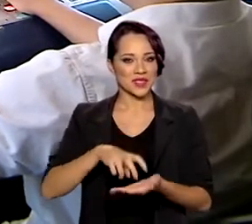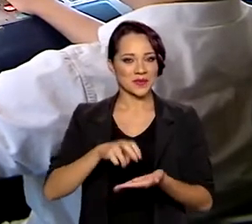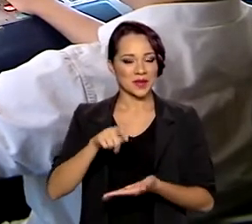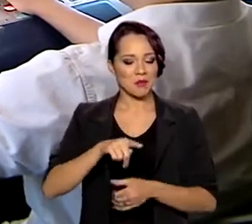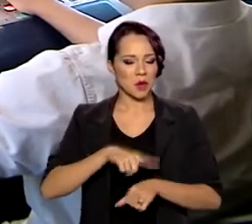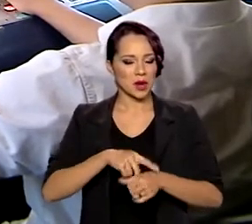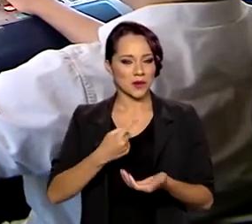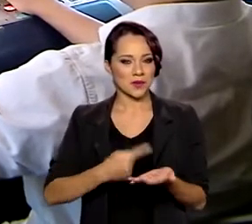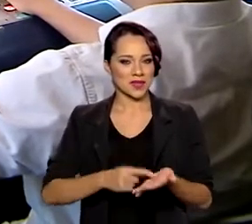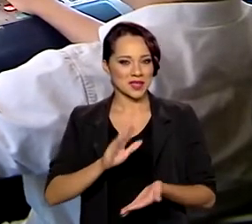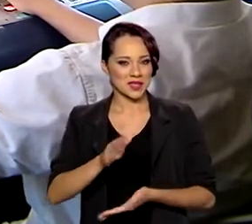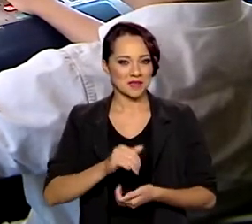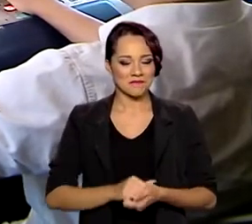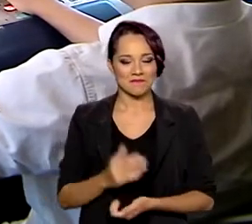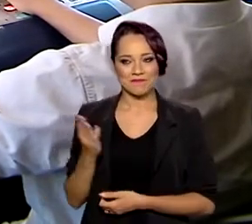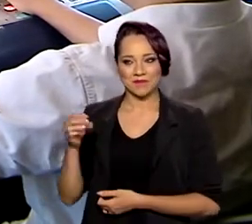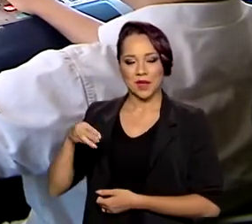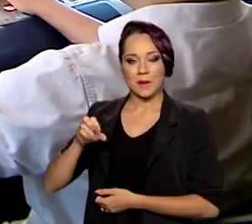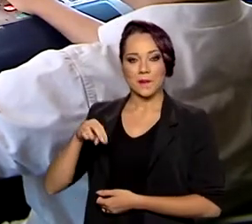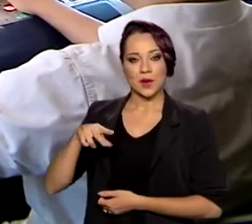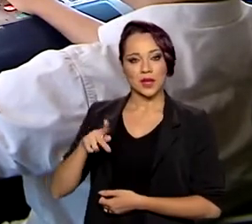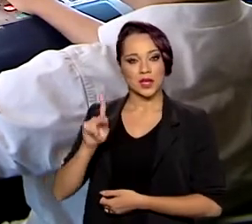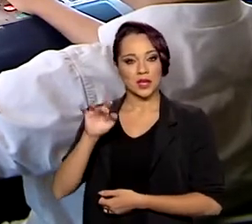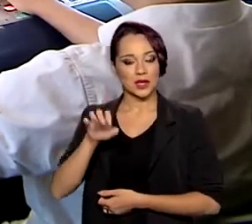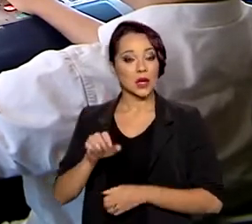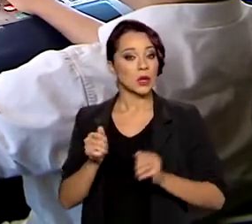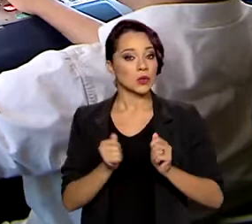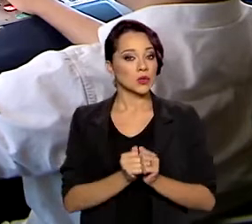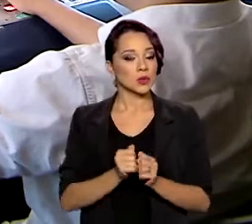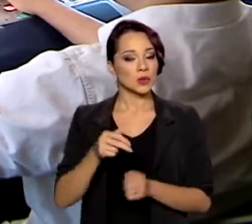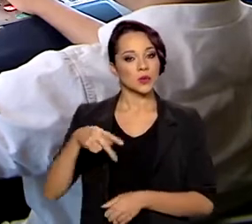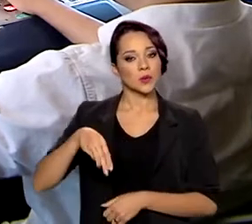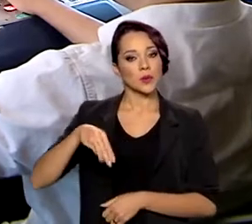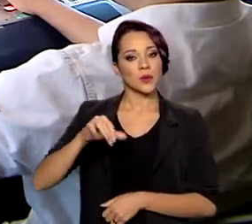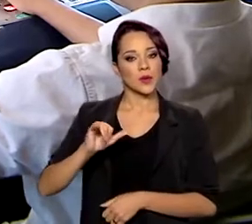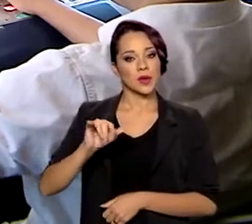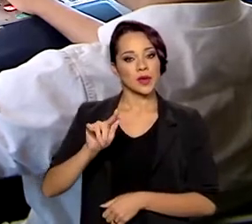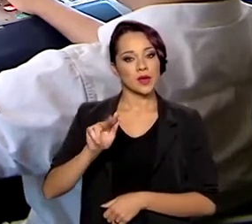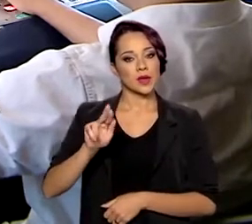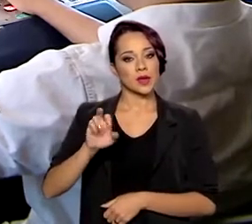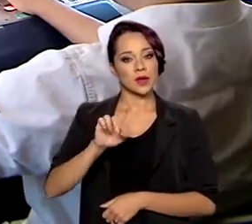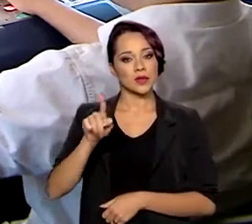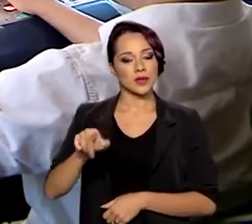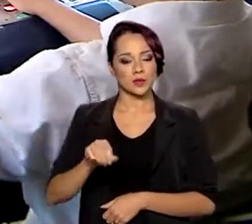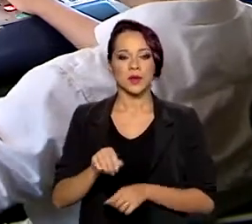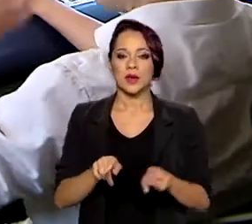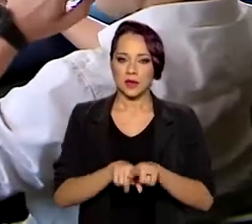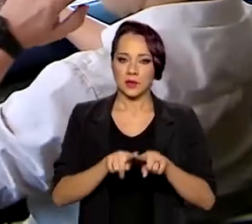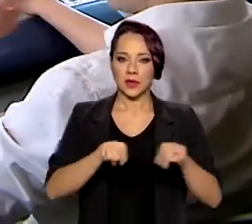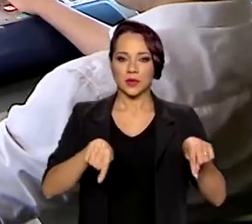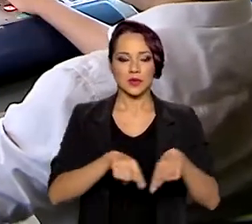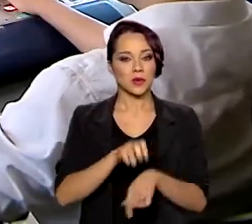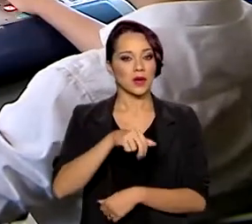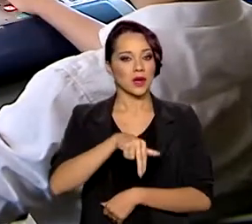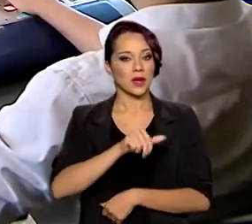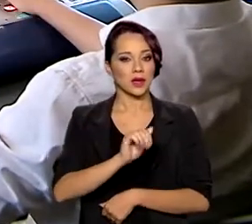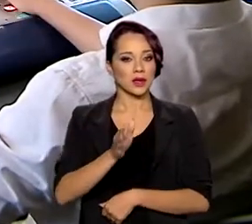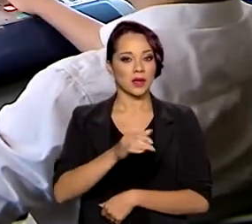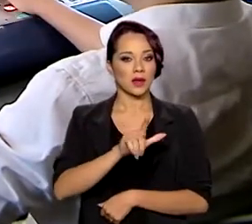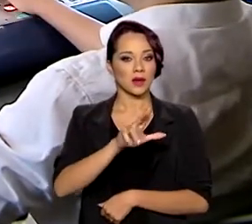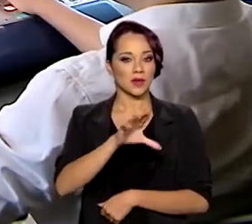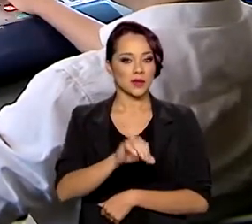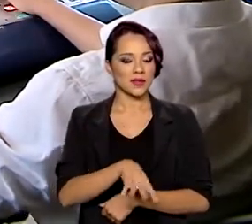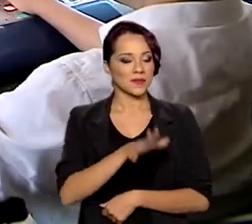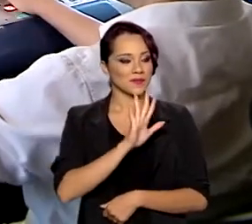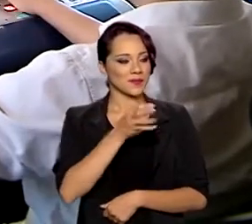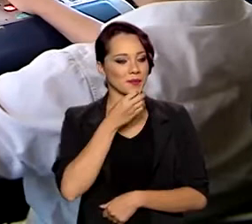horário marcado. Eu sou Monique Castilho, ao meu lado na apresentação, Miguelzinho Martins. Aqui com a gente no estúdio, Ana Lúcia Caldas. Bom